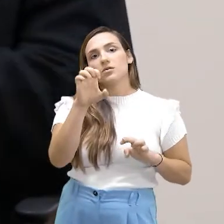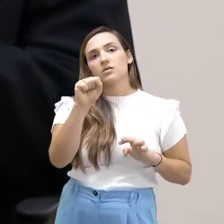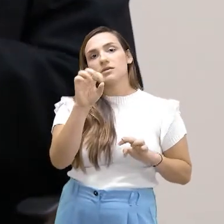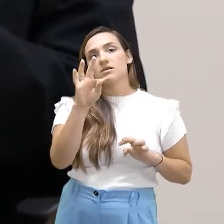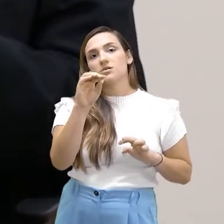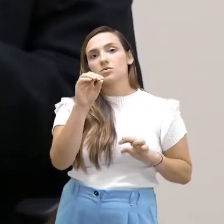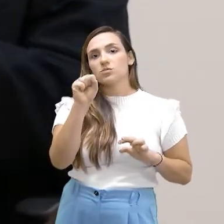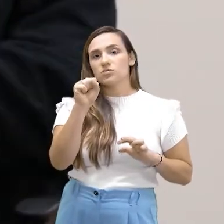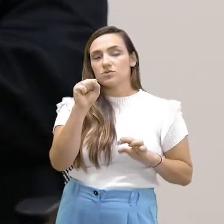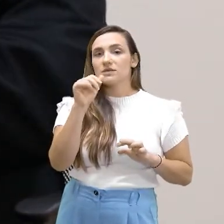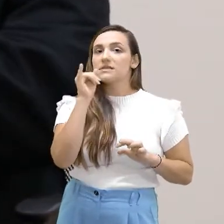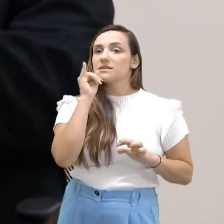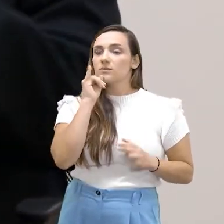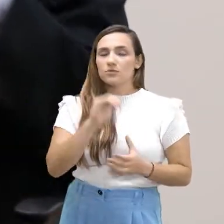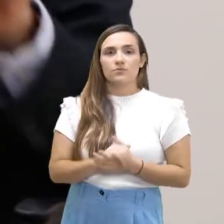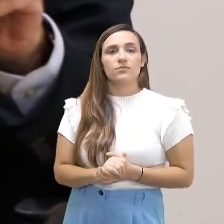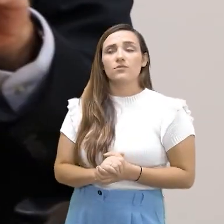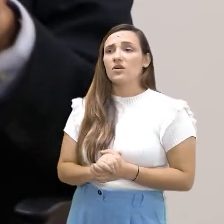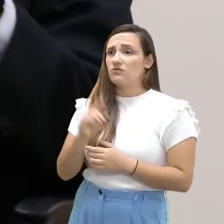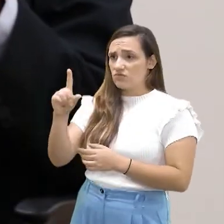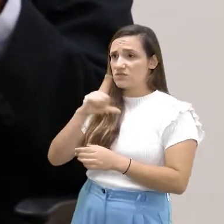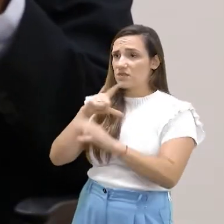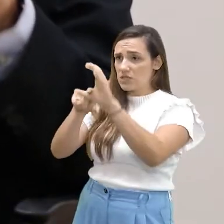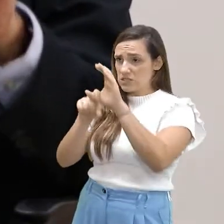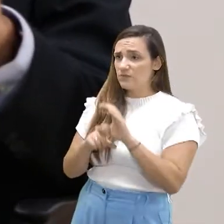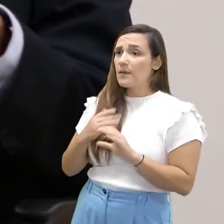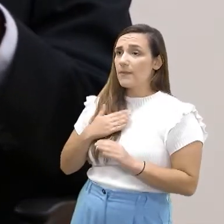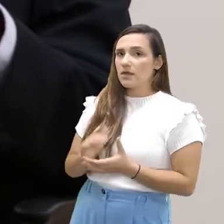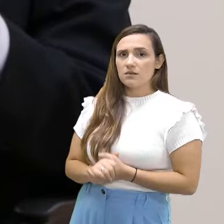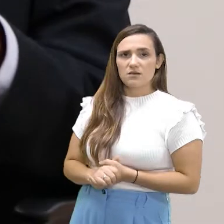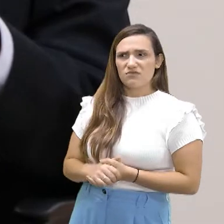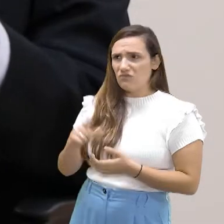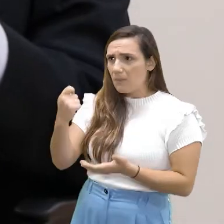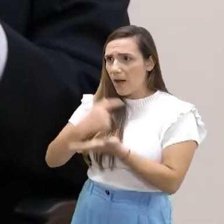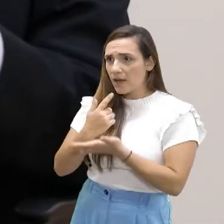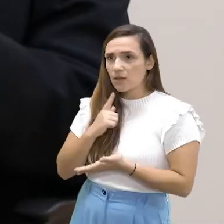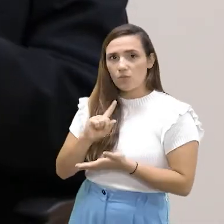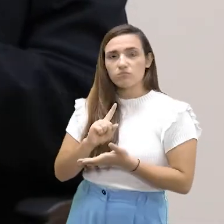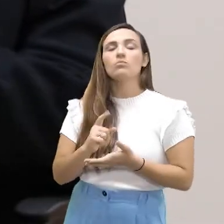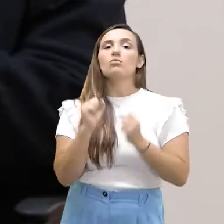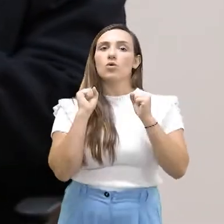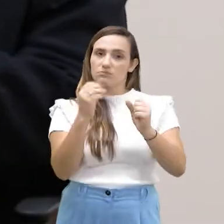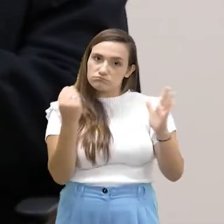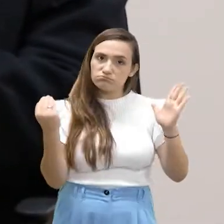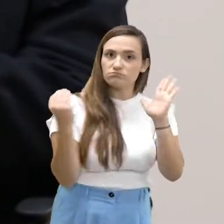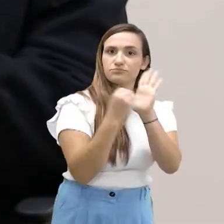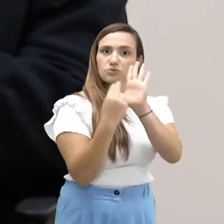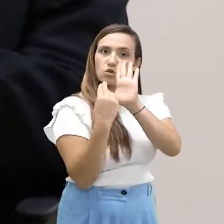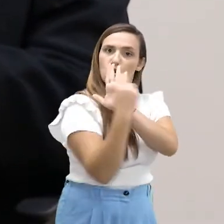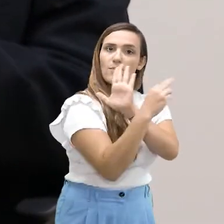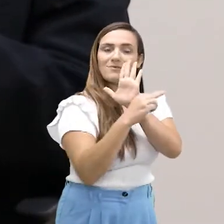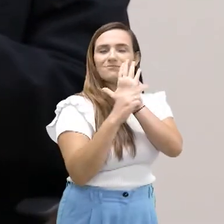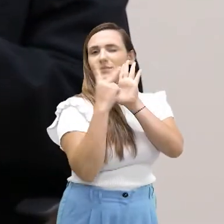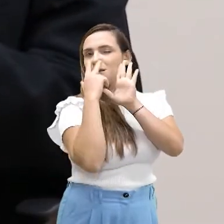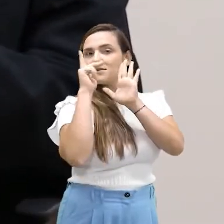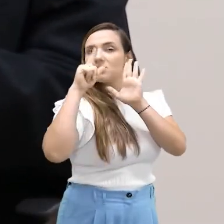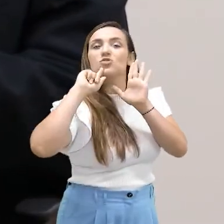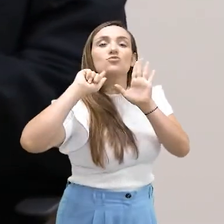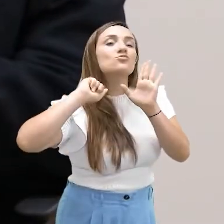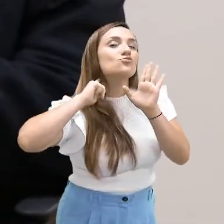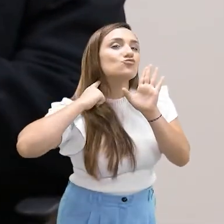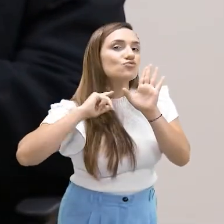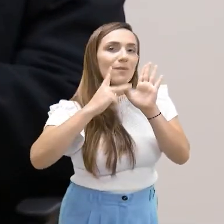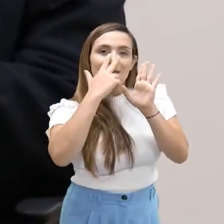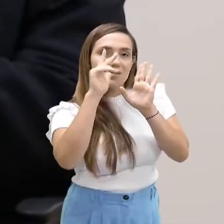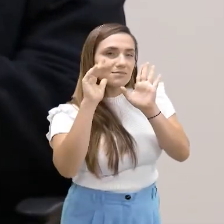para receber, a pessoa não paga, você pode então levar a cartório para protesto, né? E ali também há o registro não